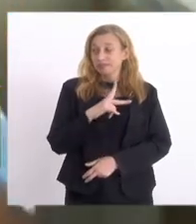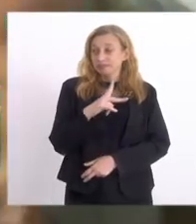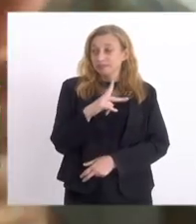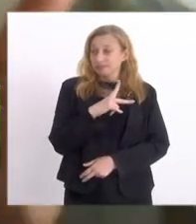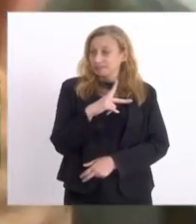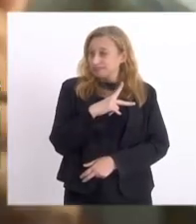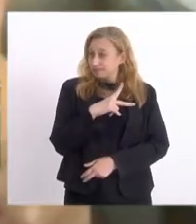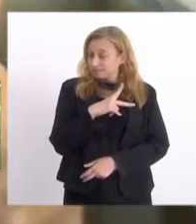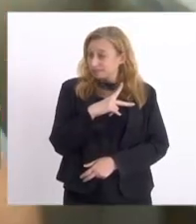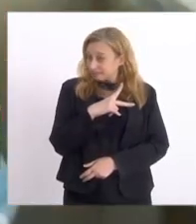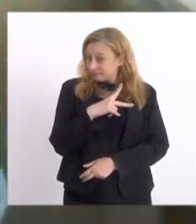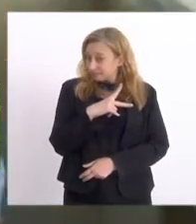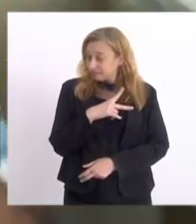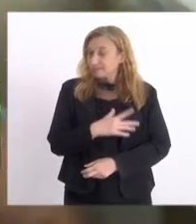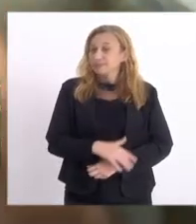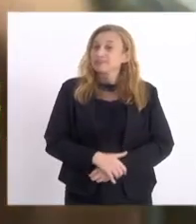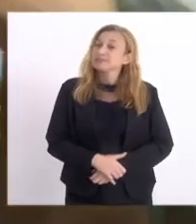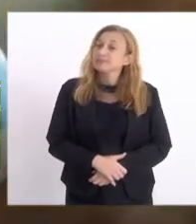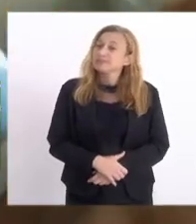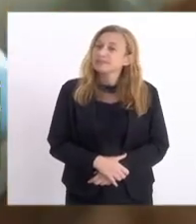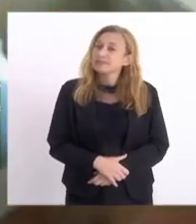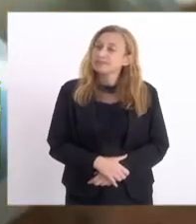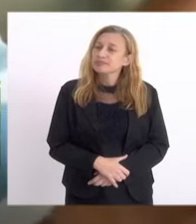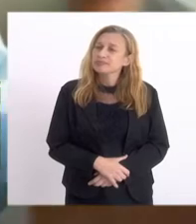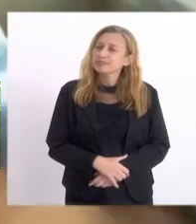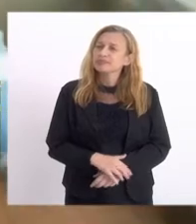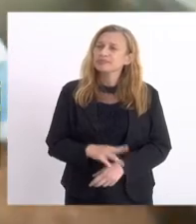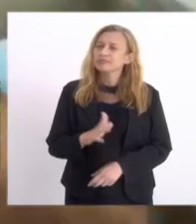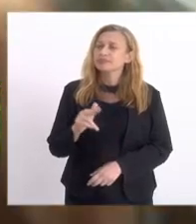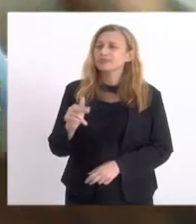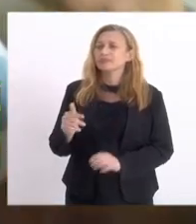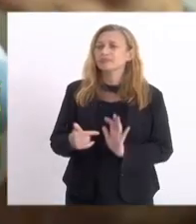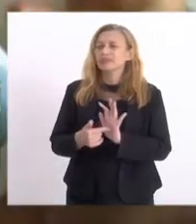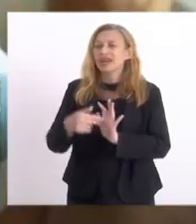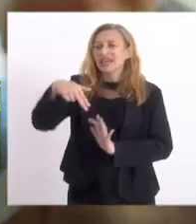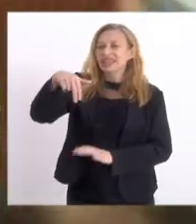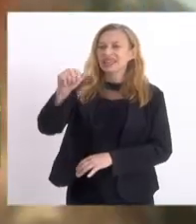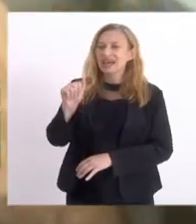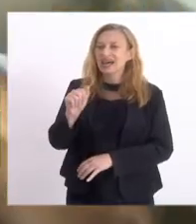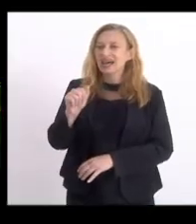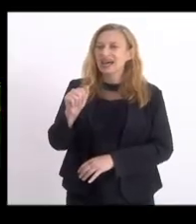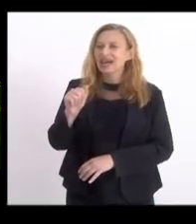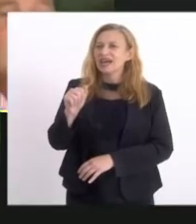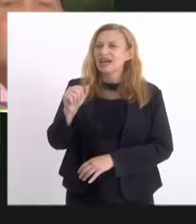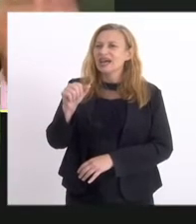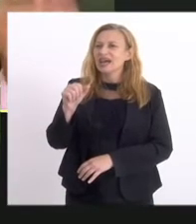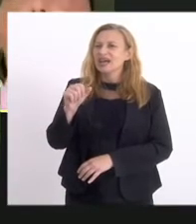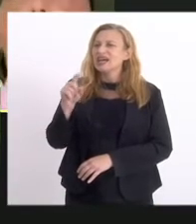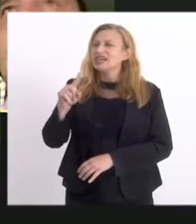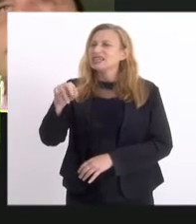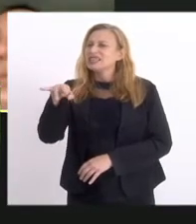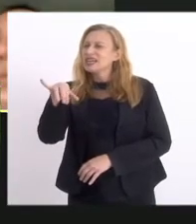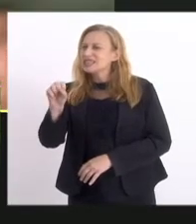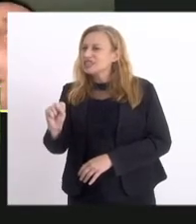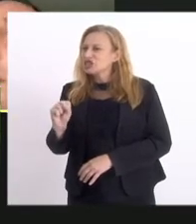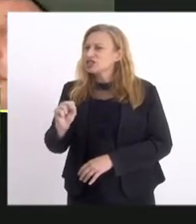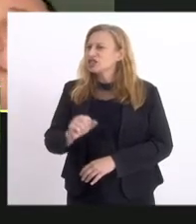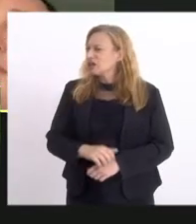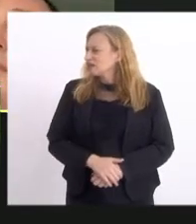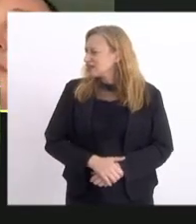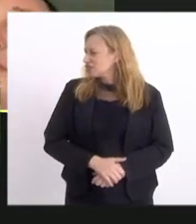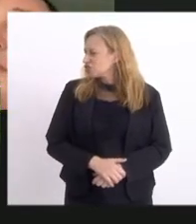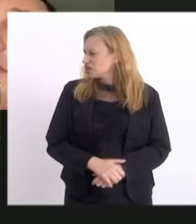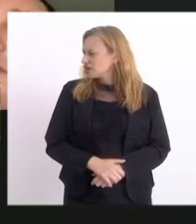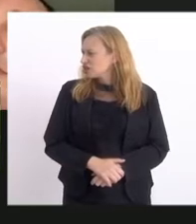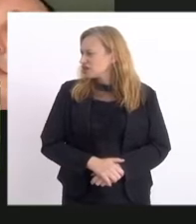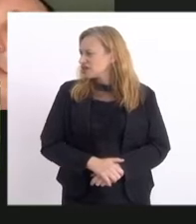até porque não conheço, pelo menos nunca se revelaram abertamente, nenhum nazista, conheceu o cara à distância, né?